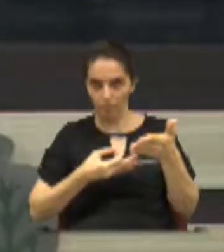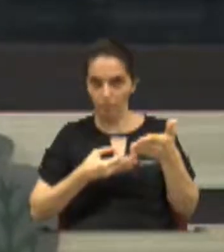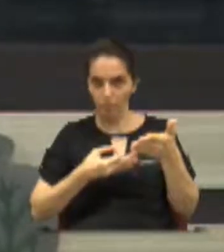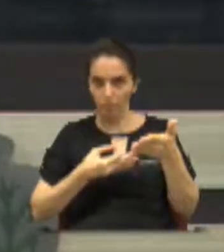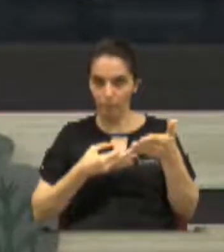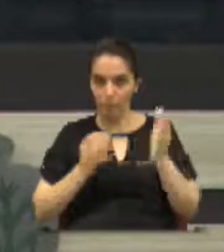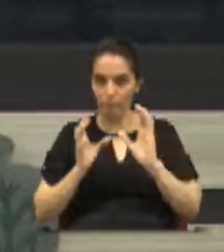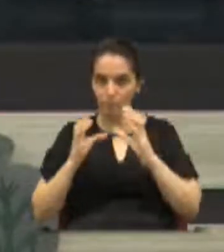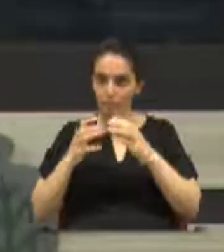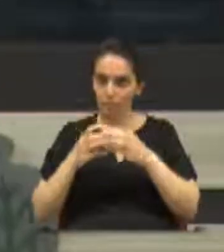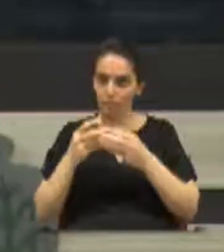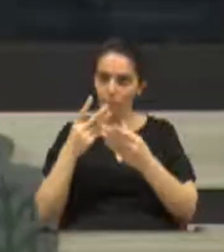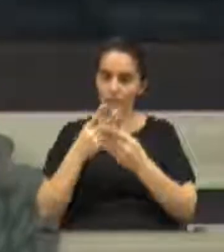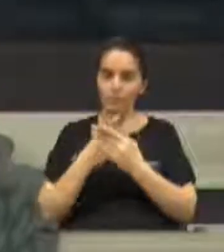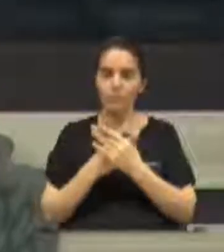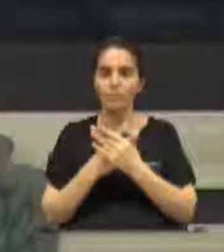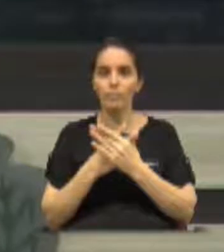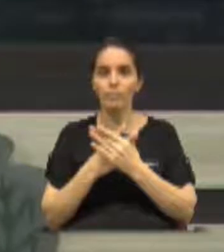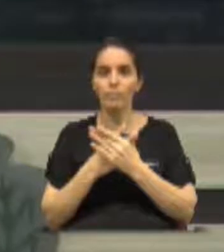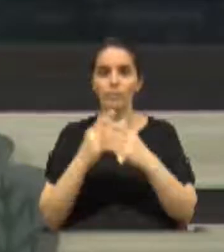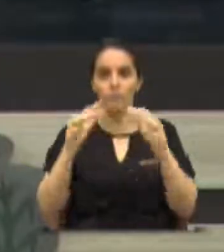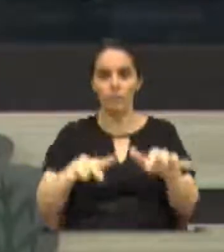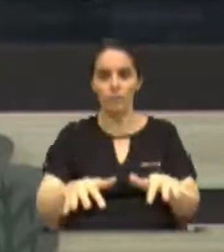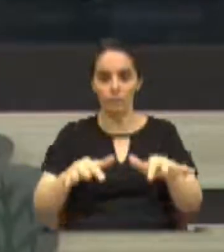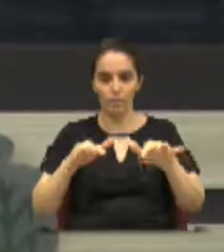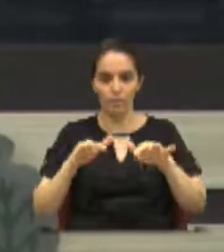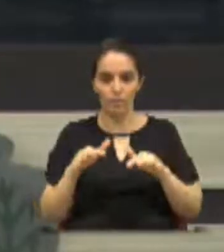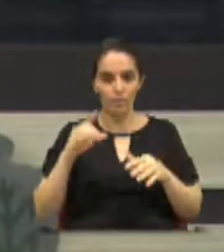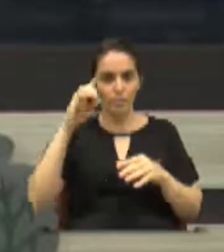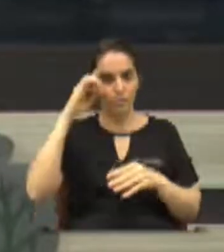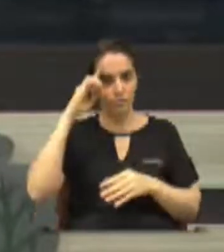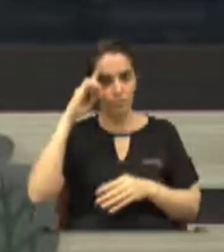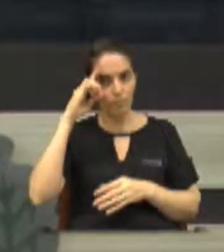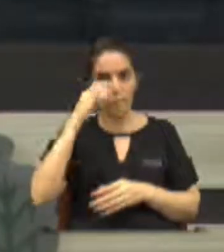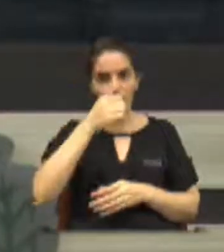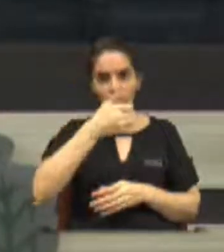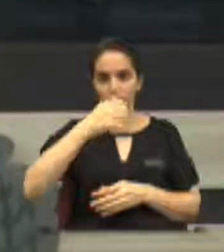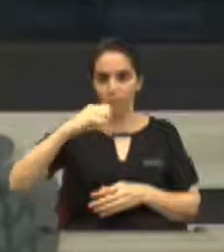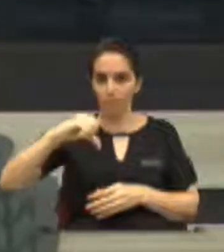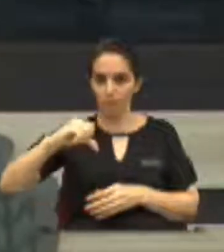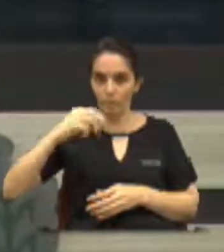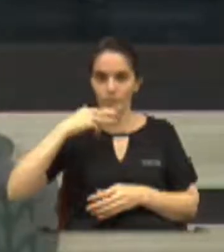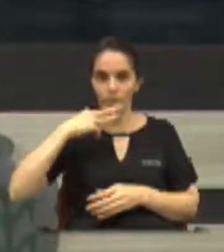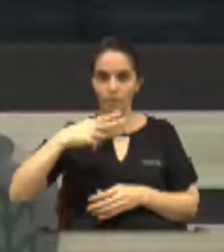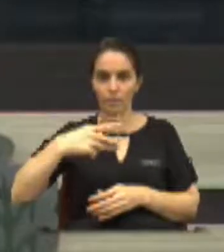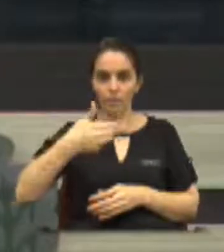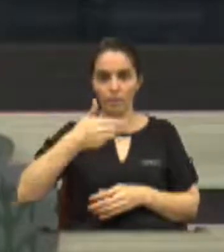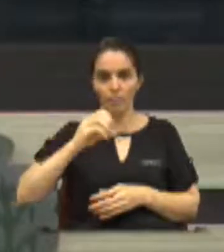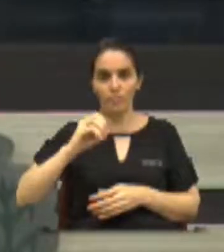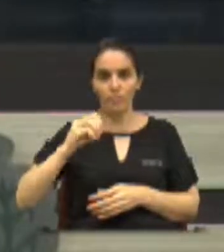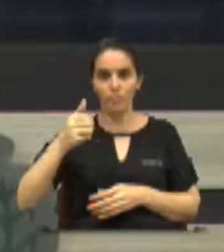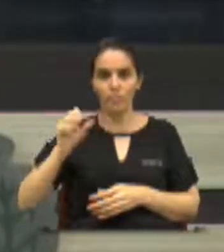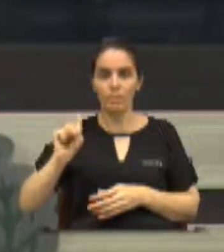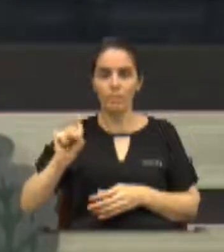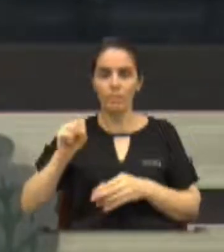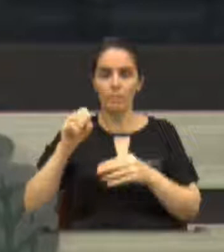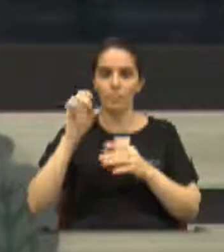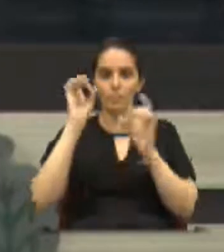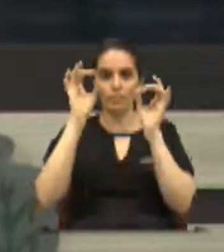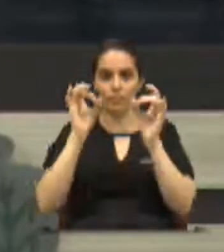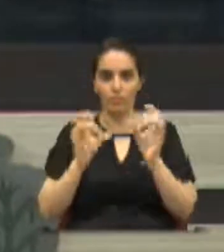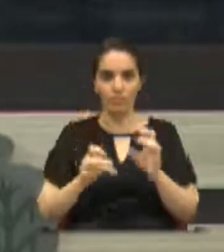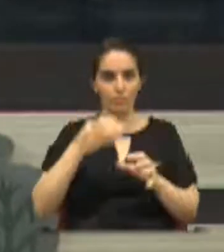excelsa Câmara Municipal de Limeira. Plenário, vereador Vitório Bortolã, aos 19 de março de 2018. Relator